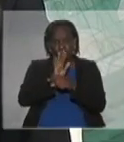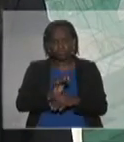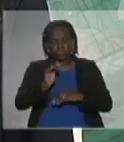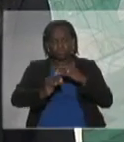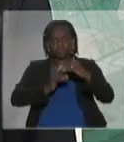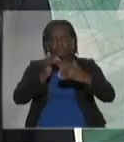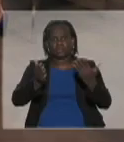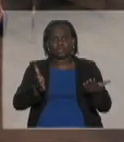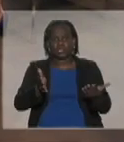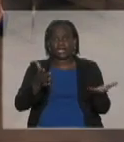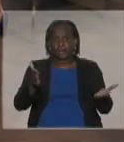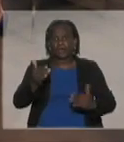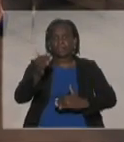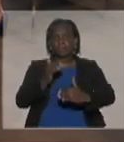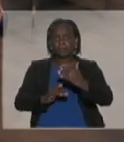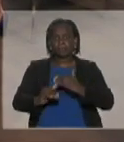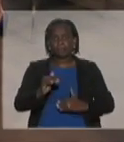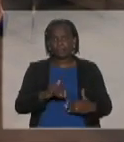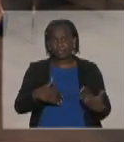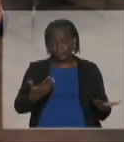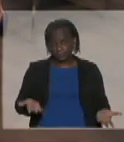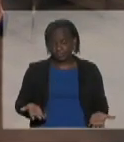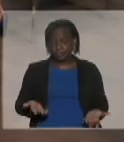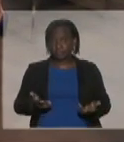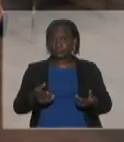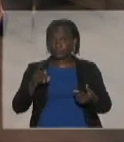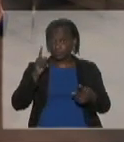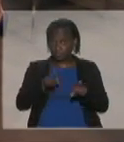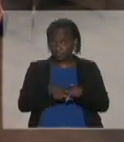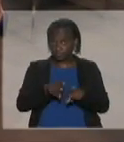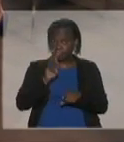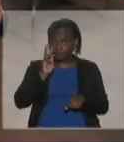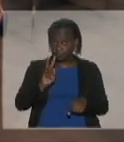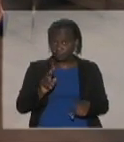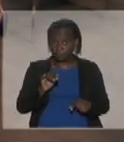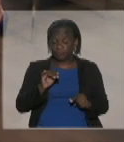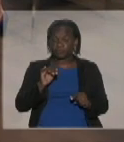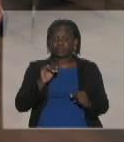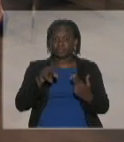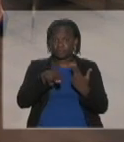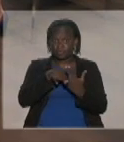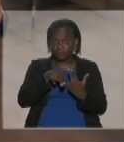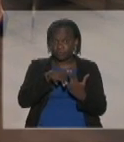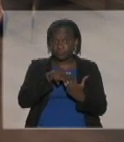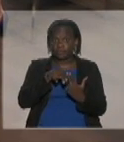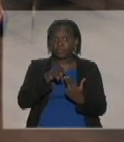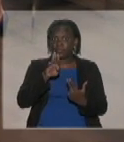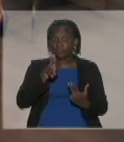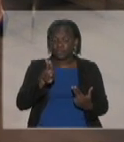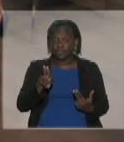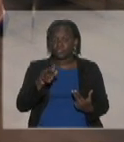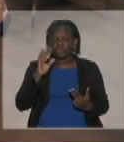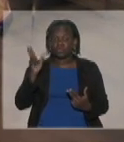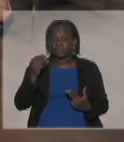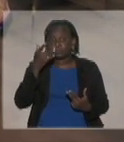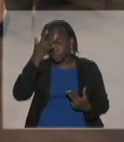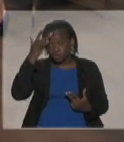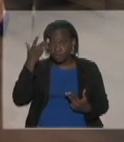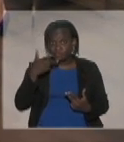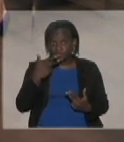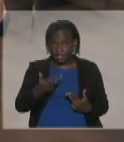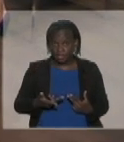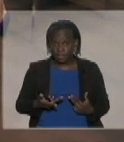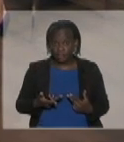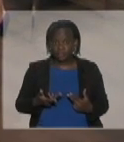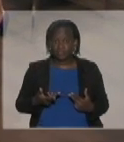muito no Estado. E agora foi um retrocesso. E veja só, o sentido do bilhete único, as pessoas...